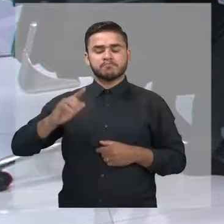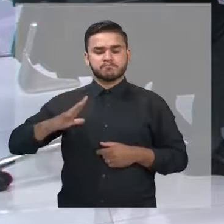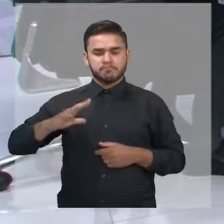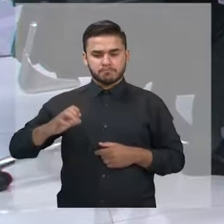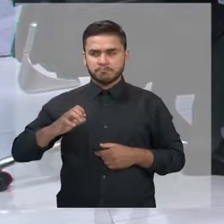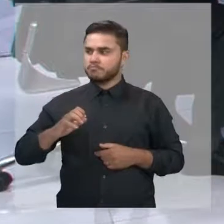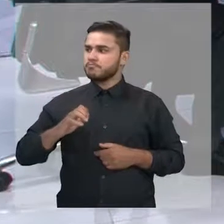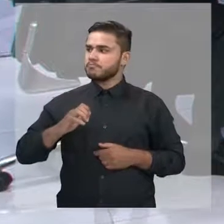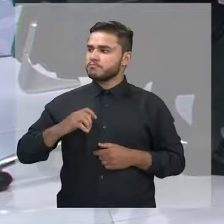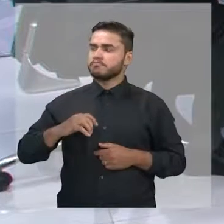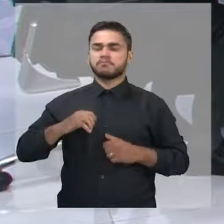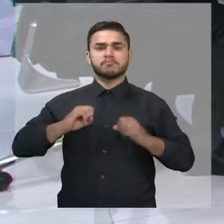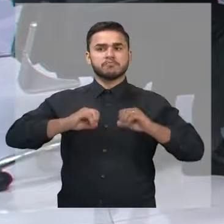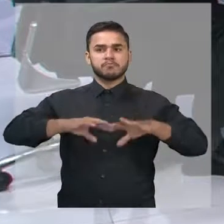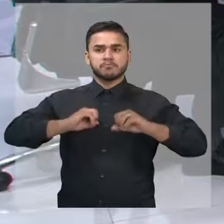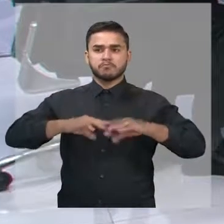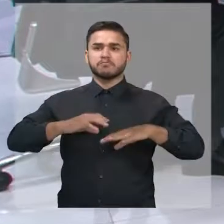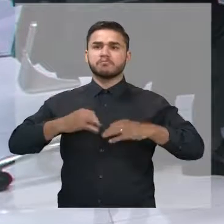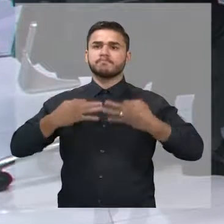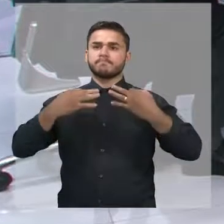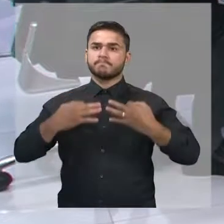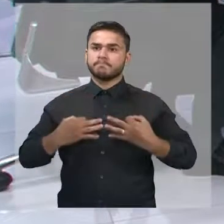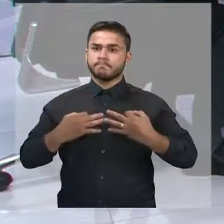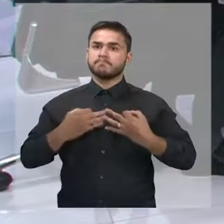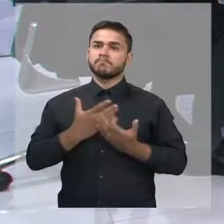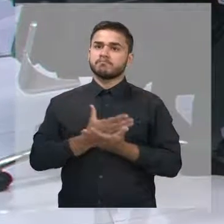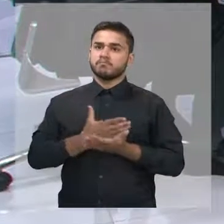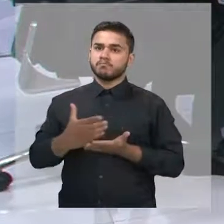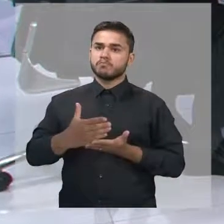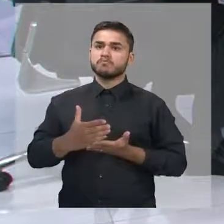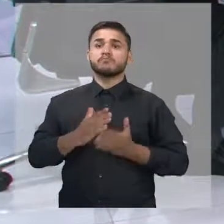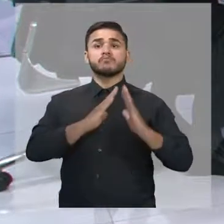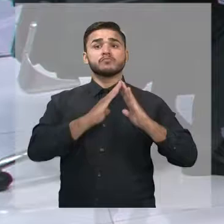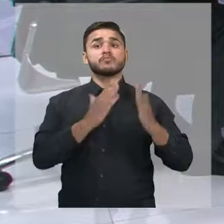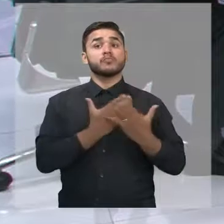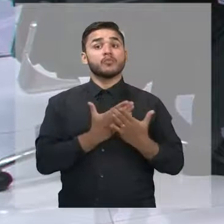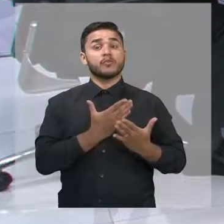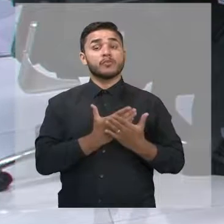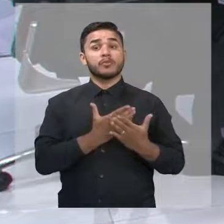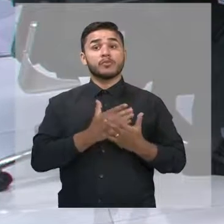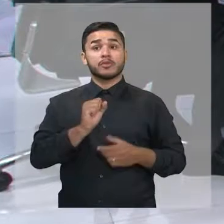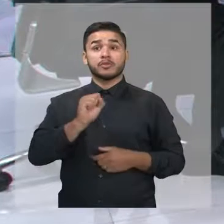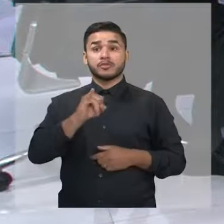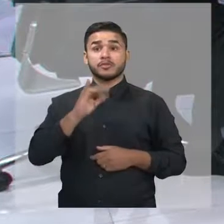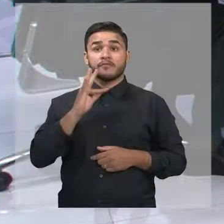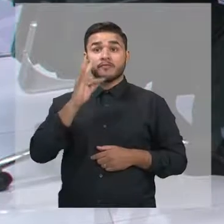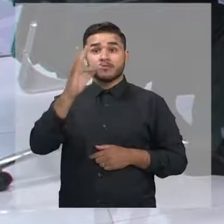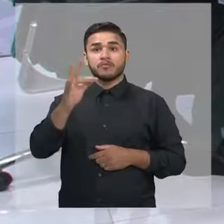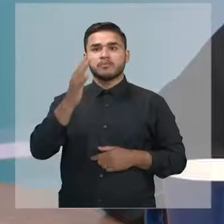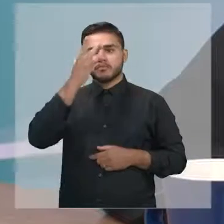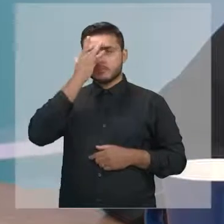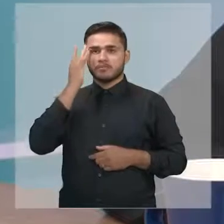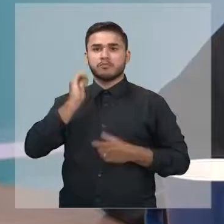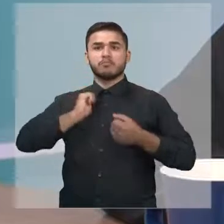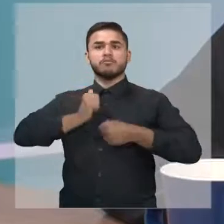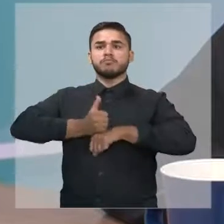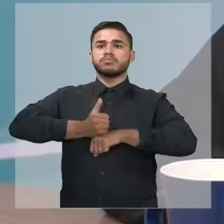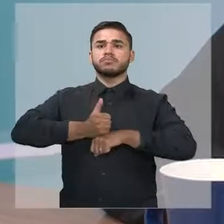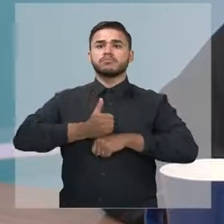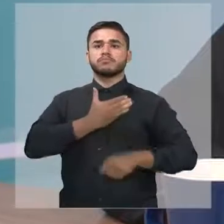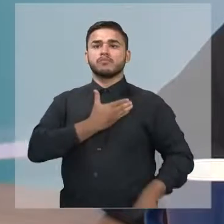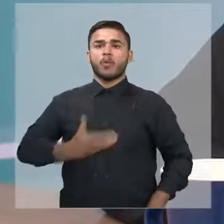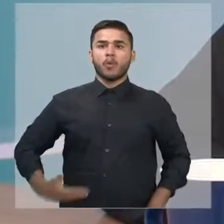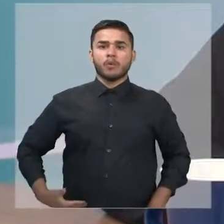quer dizer, ao poder público, aos cargos de mando, na estrutura de poder do Brasil, se